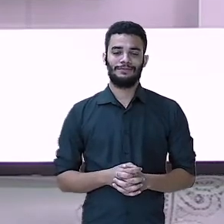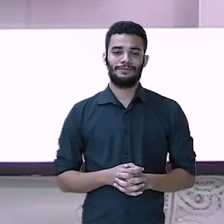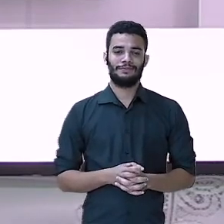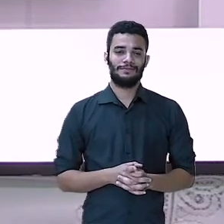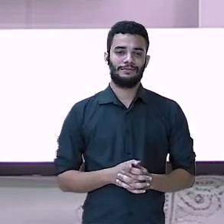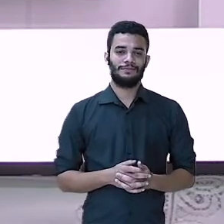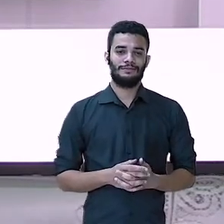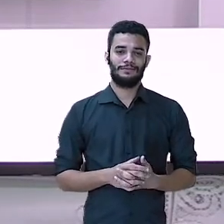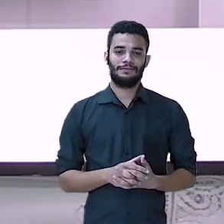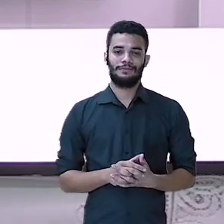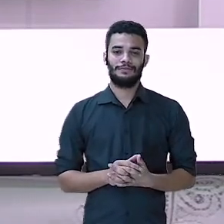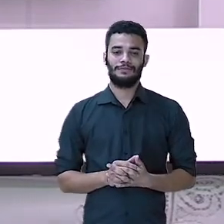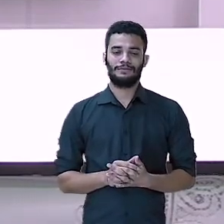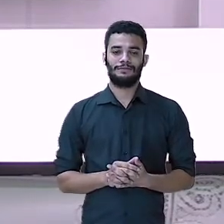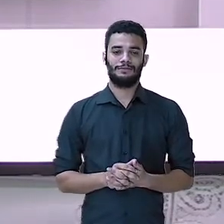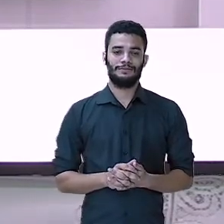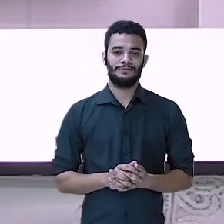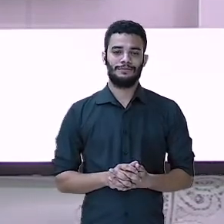Tchau.